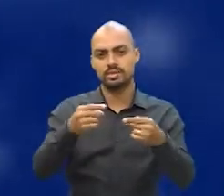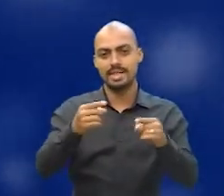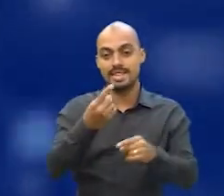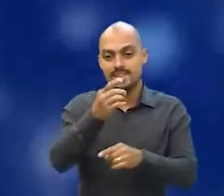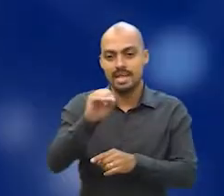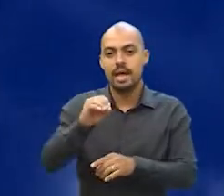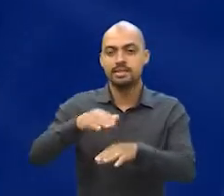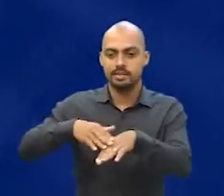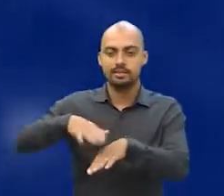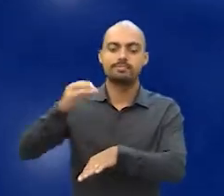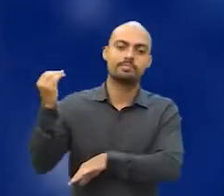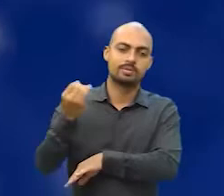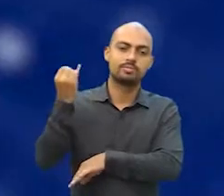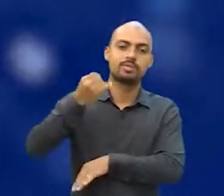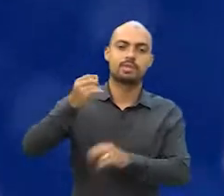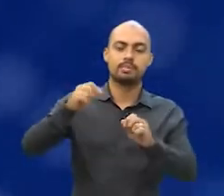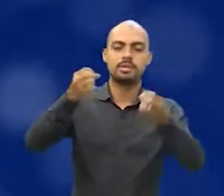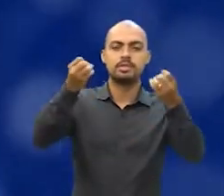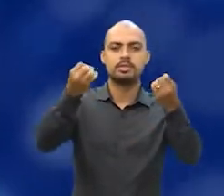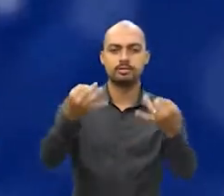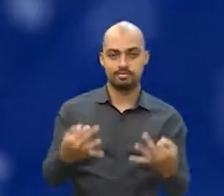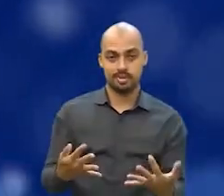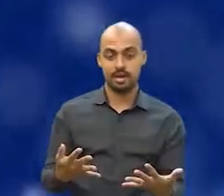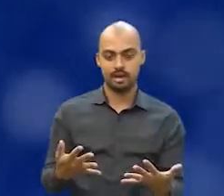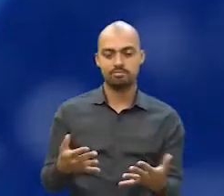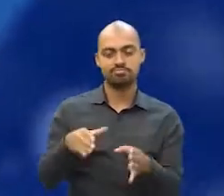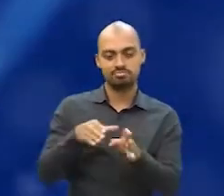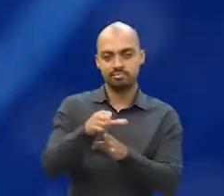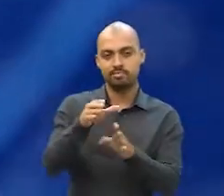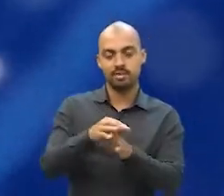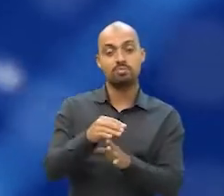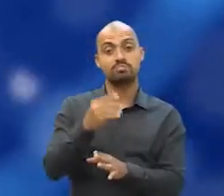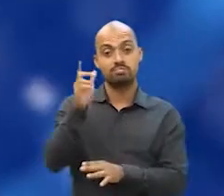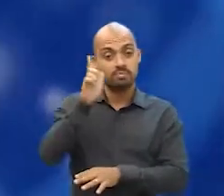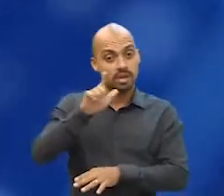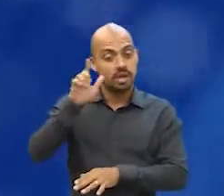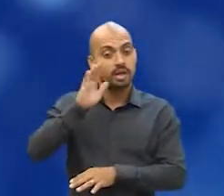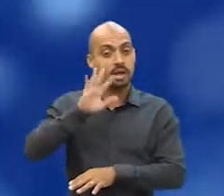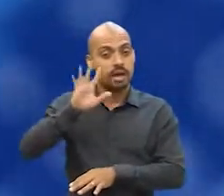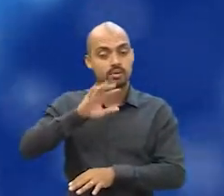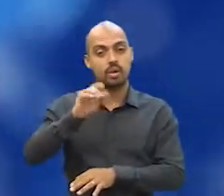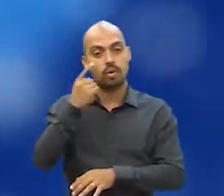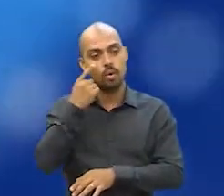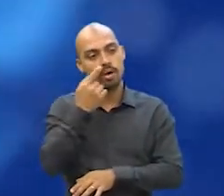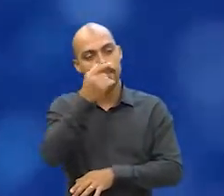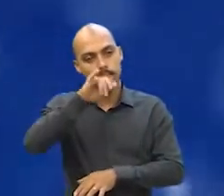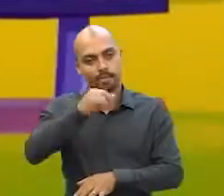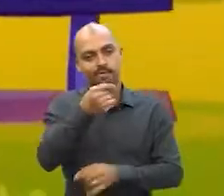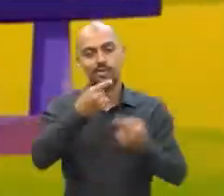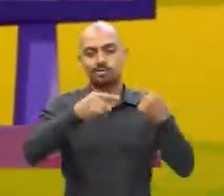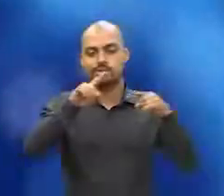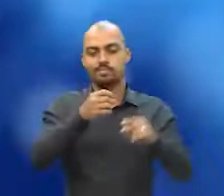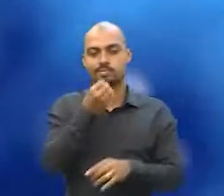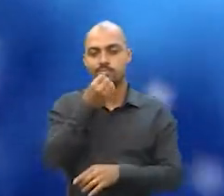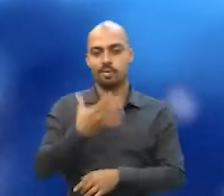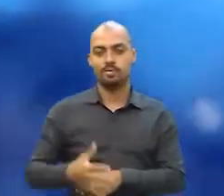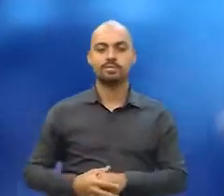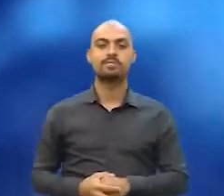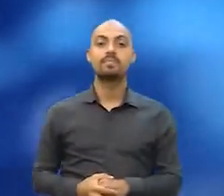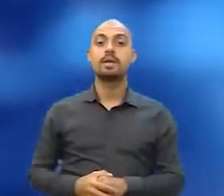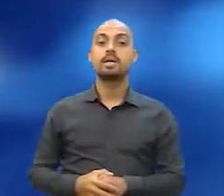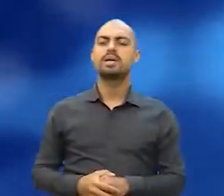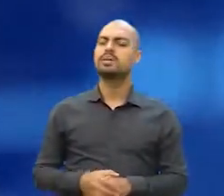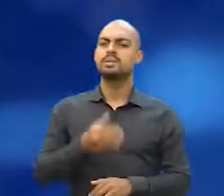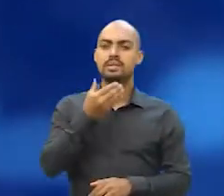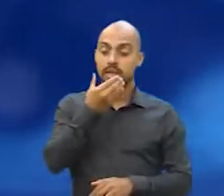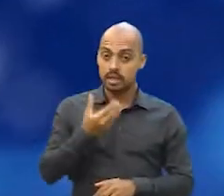carreira deles enquanto comentam sobre elas. Legal, né? Aproveita lá no Deezer para ouvir música de boa qualidade. E o